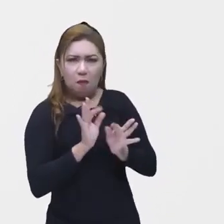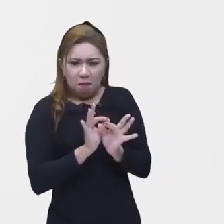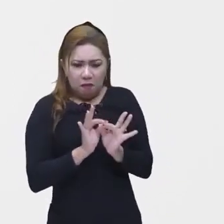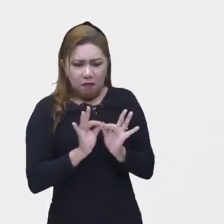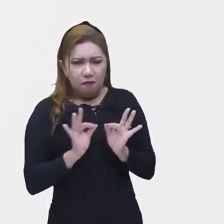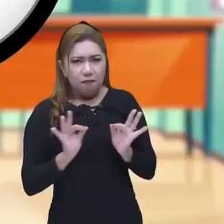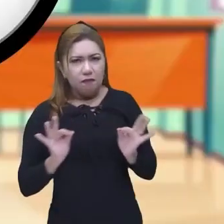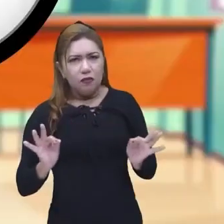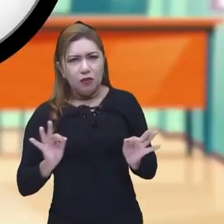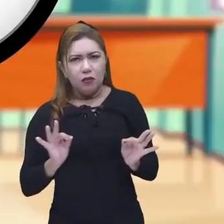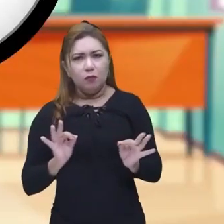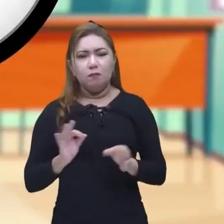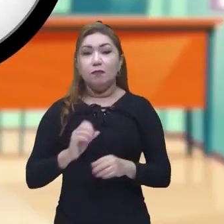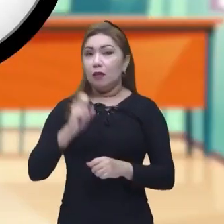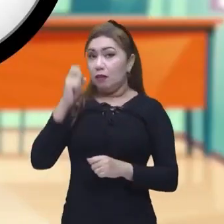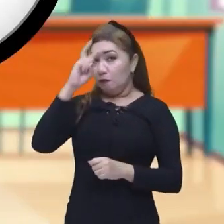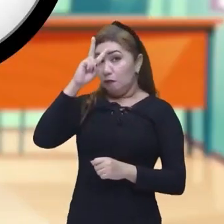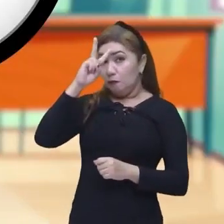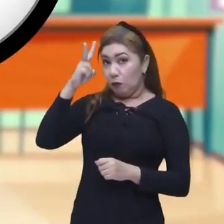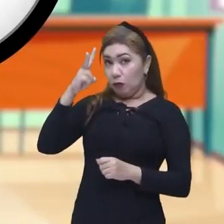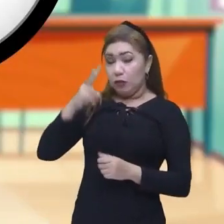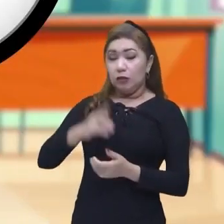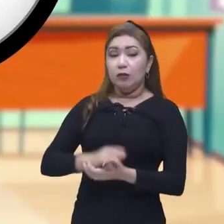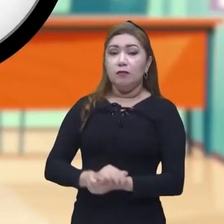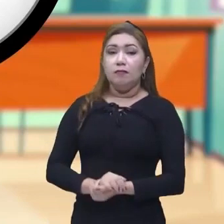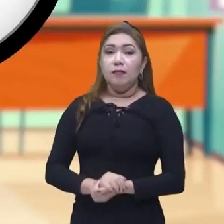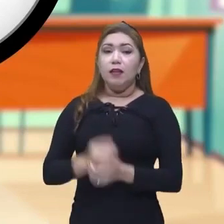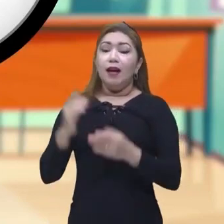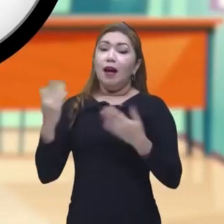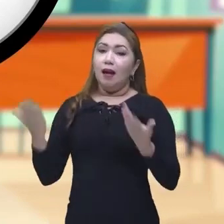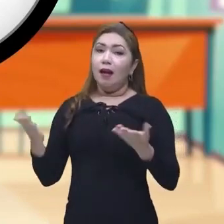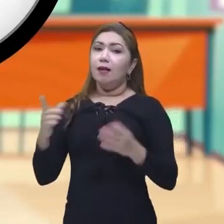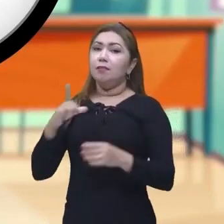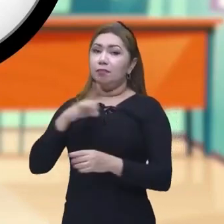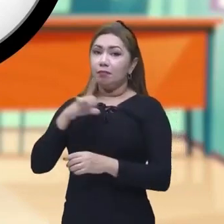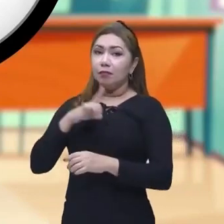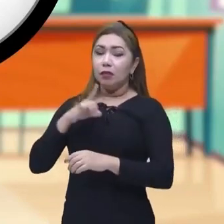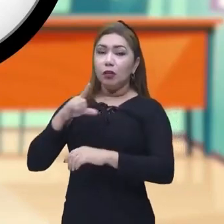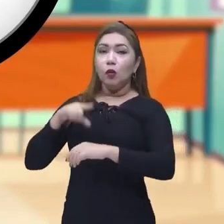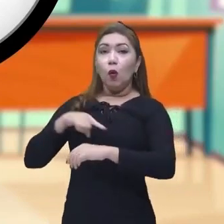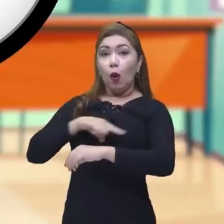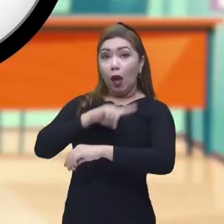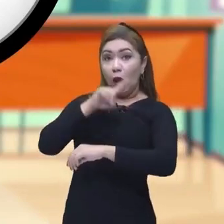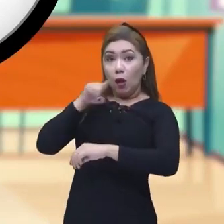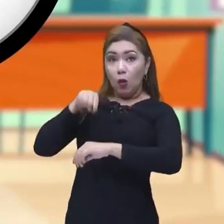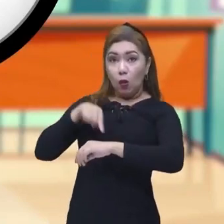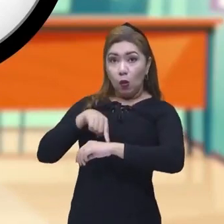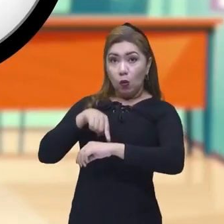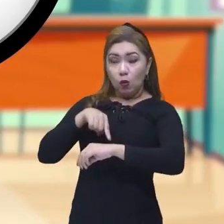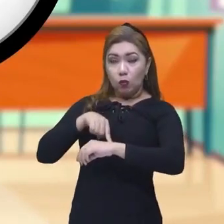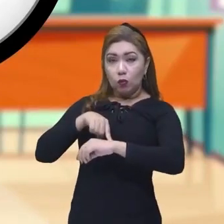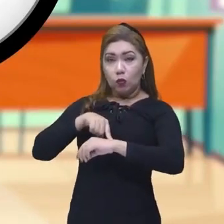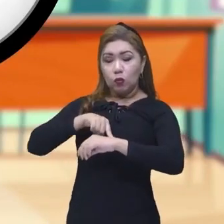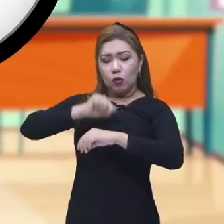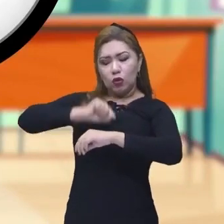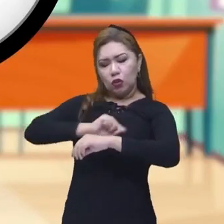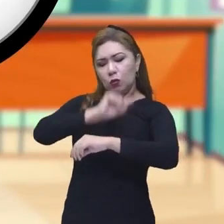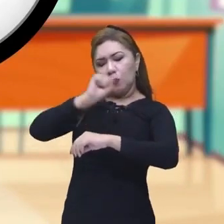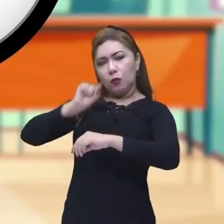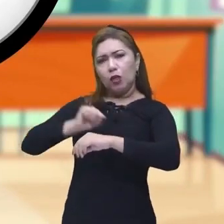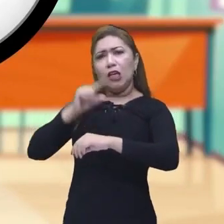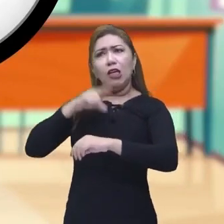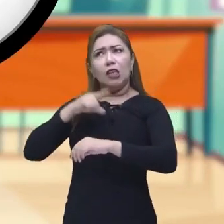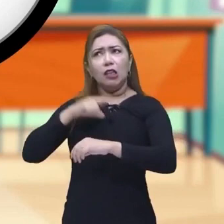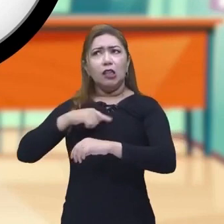comigo. Mas, professor, nós temos relógios digitais, relógios analógicos. Que outros instrumentos de medida